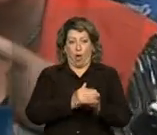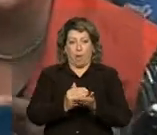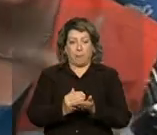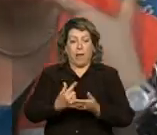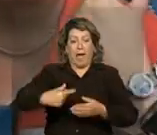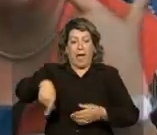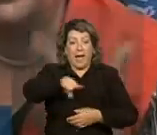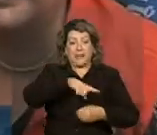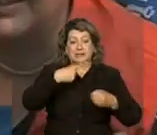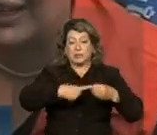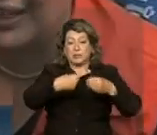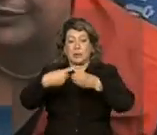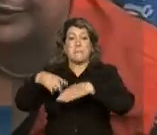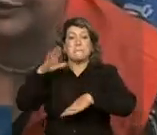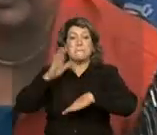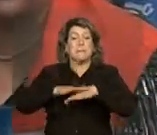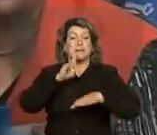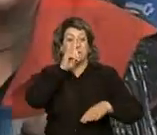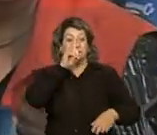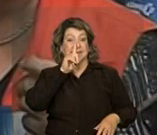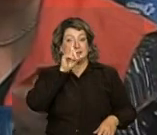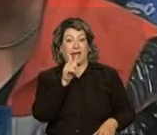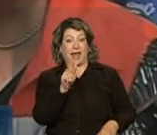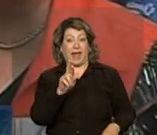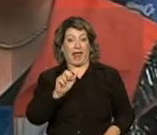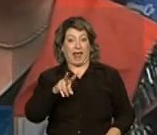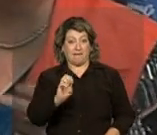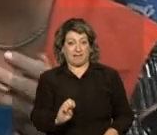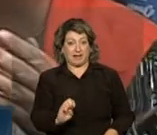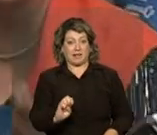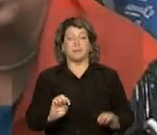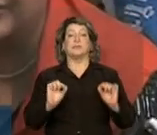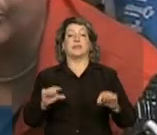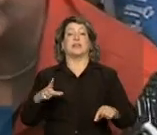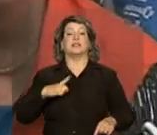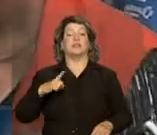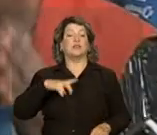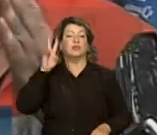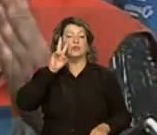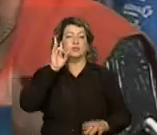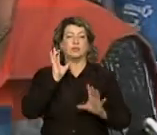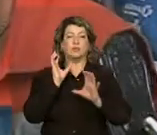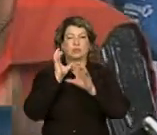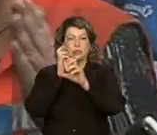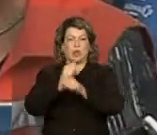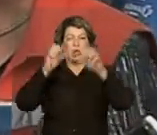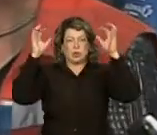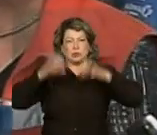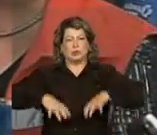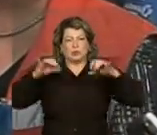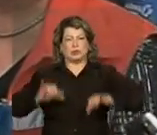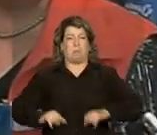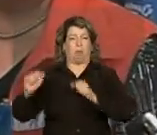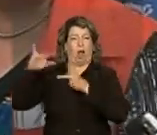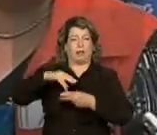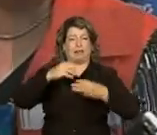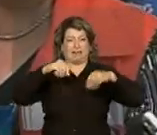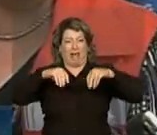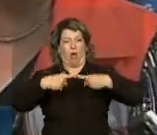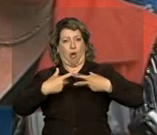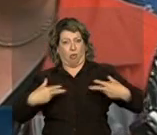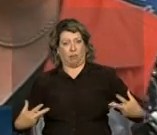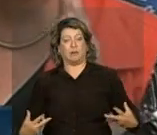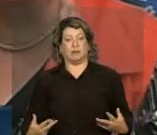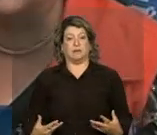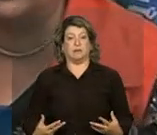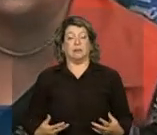aqueles que são mais graves e que tiveram um histórico de chuvas ou deslizamento. É isso